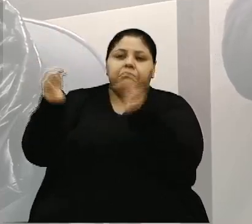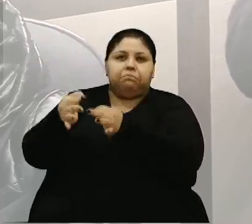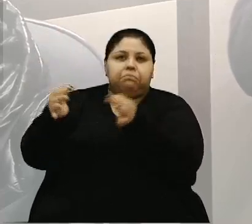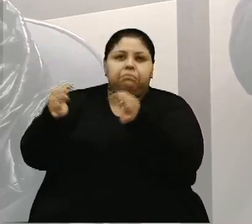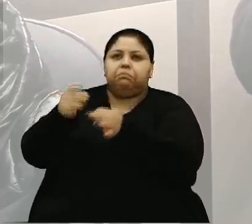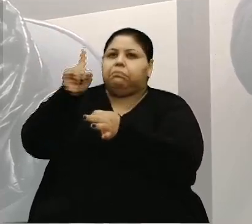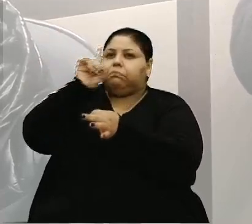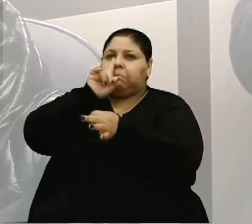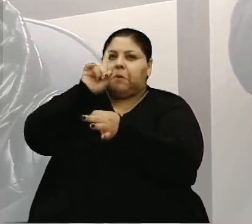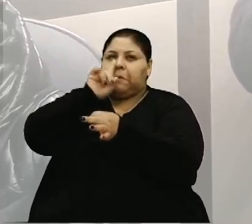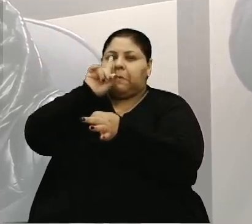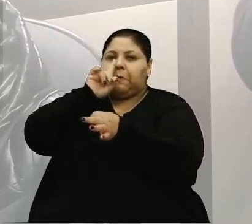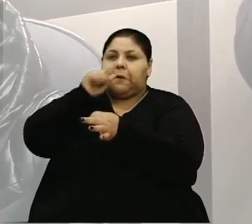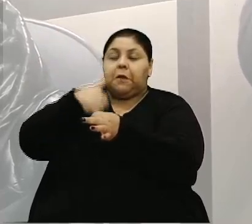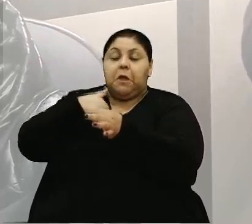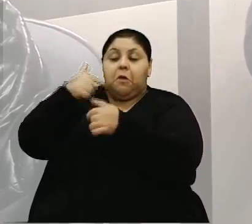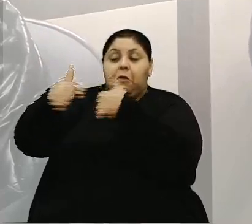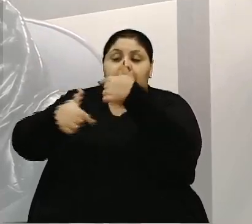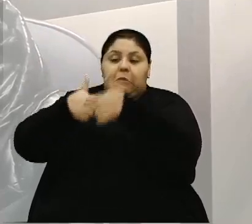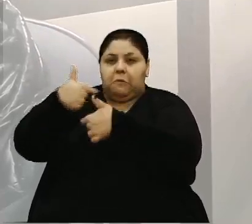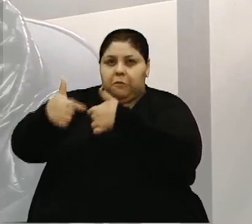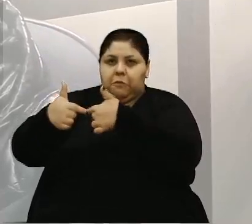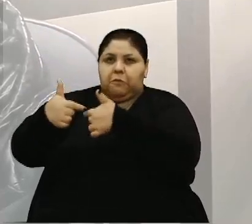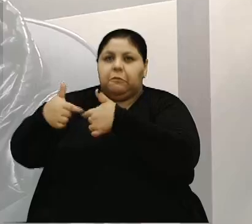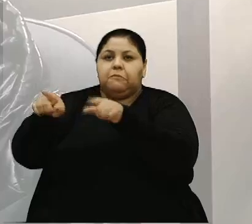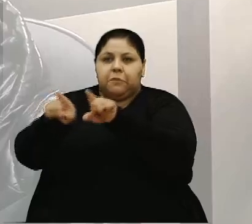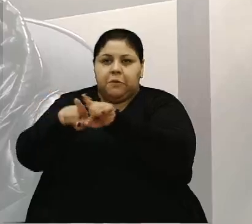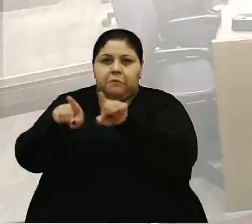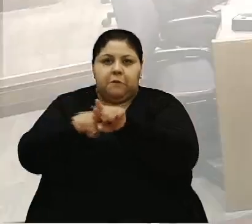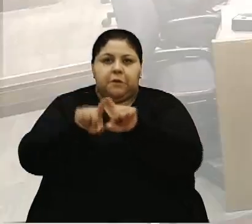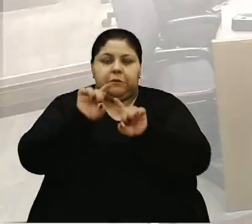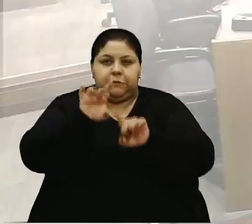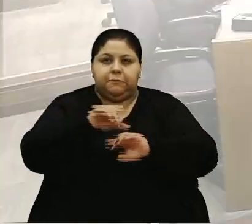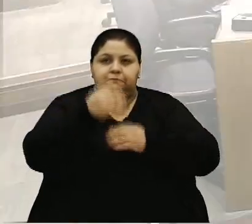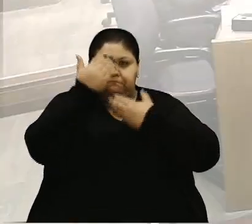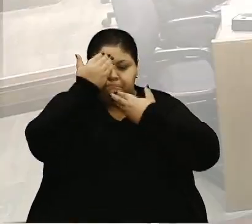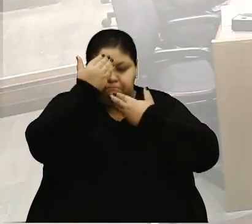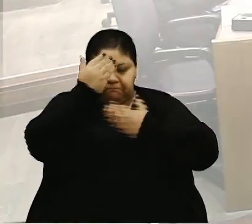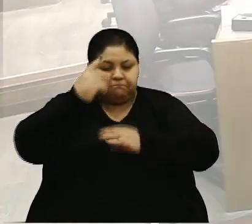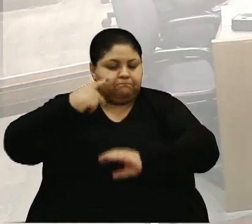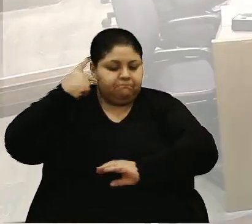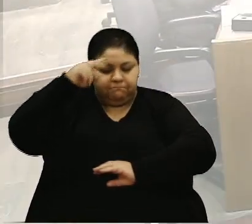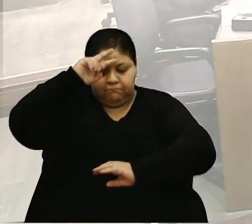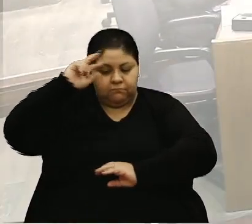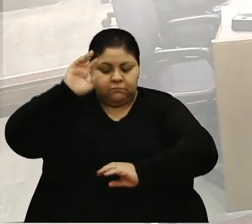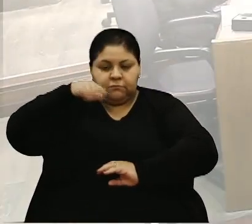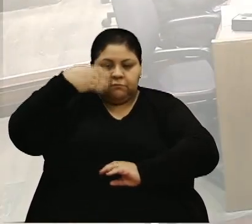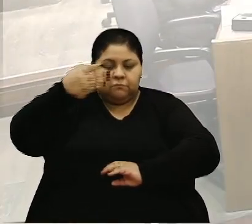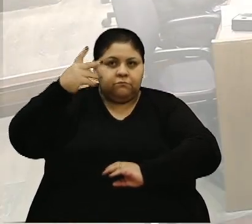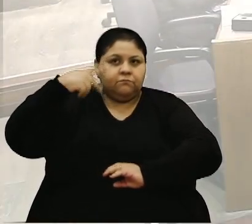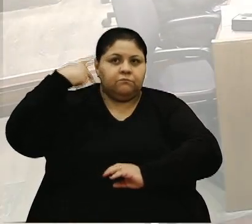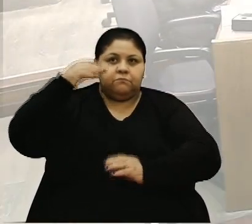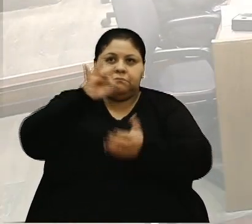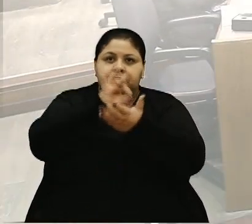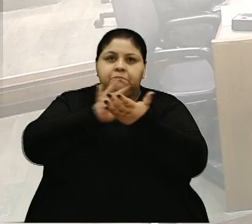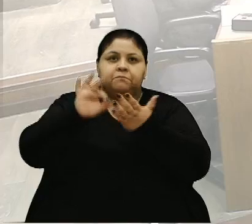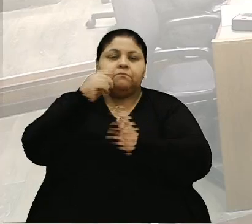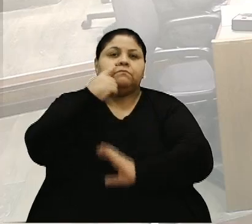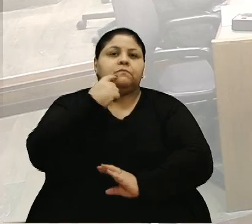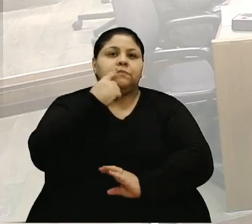enquanto estive lá como subprefeito. Era isso. Obrigado, vereador Wes. Próximo vereador inscrito, vereadora Rose